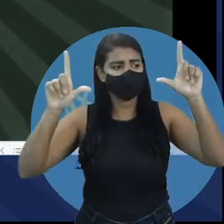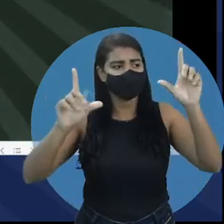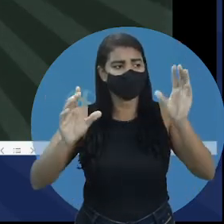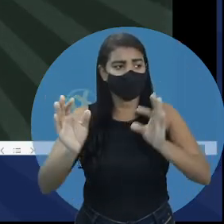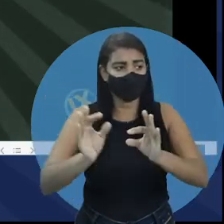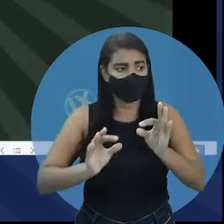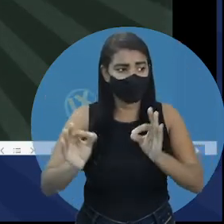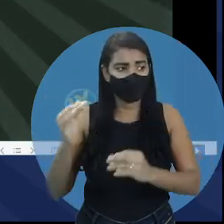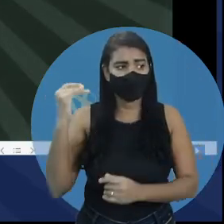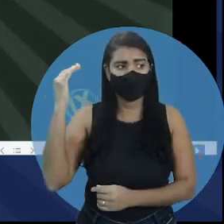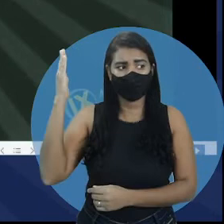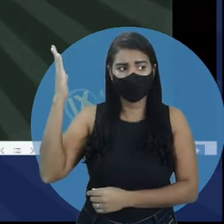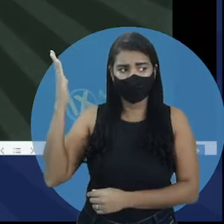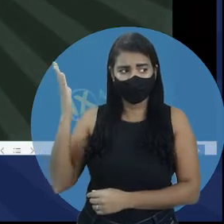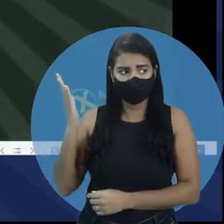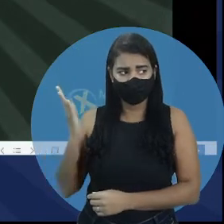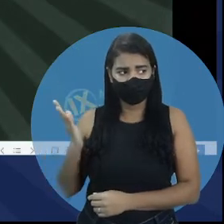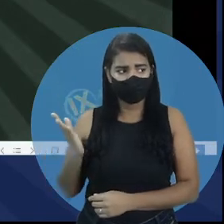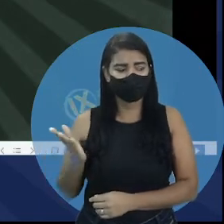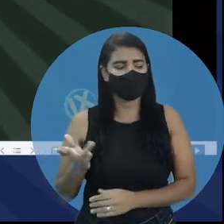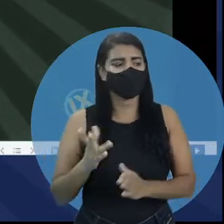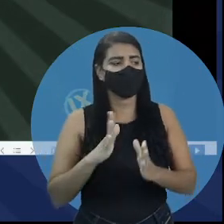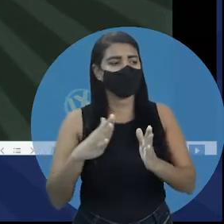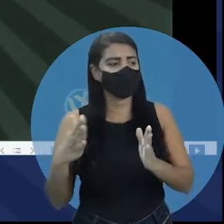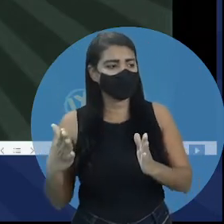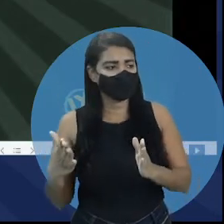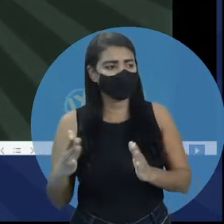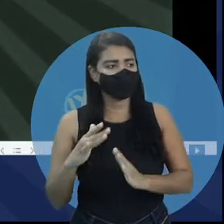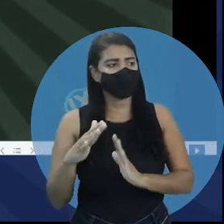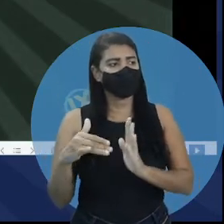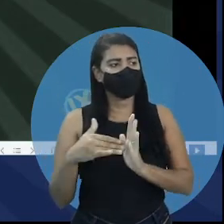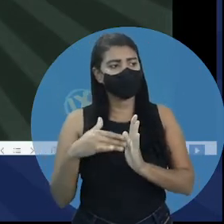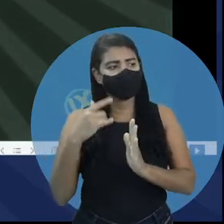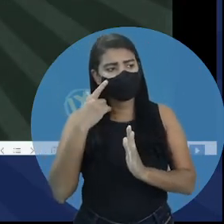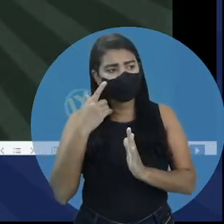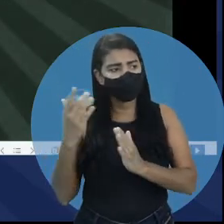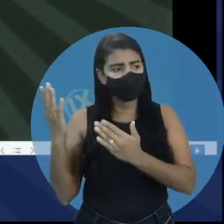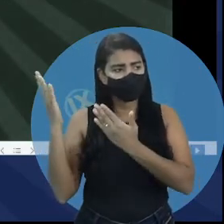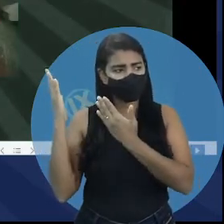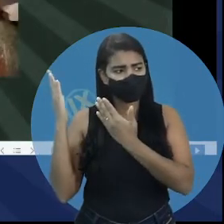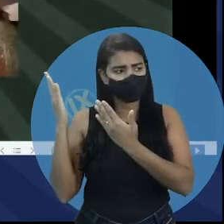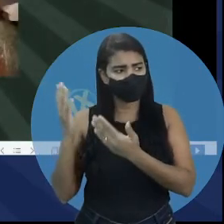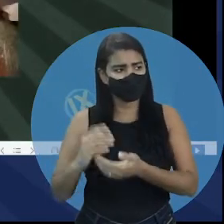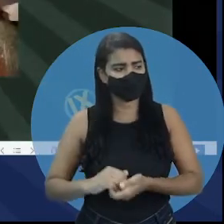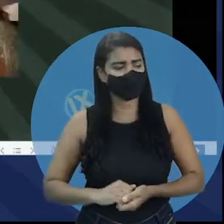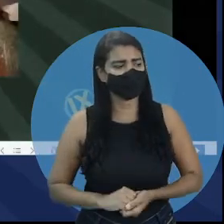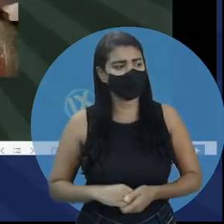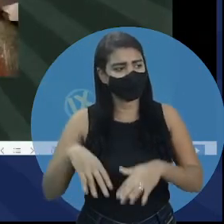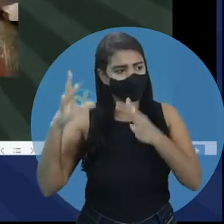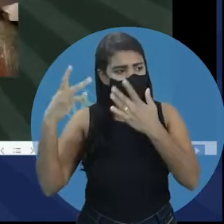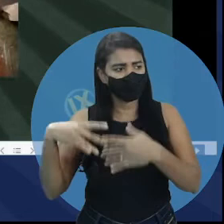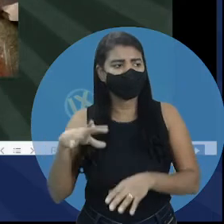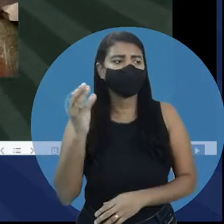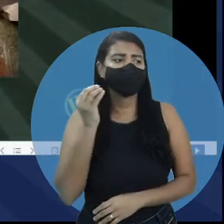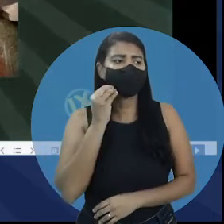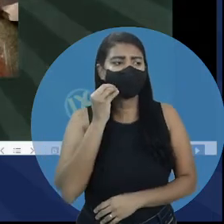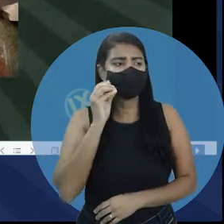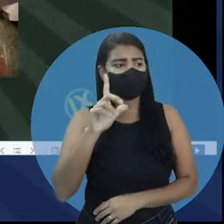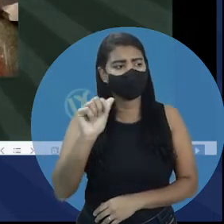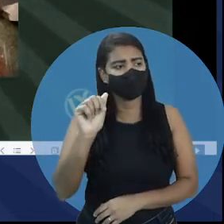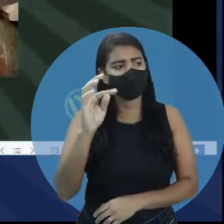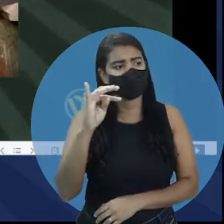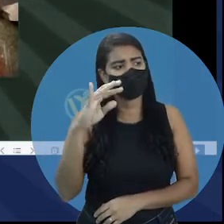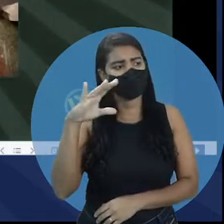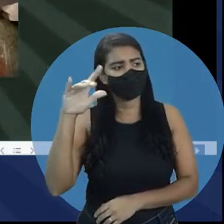bem detalhistas, né, no que eles trabalharam aí. Podemos passar para o próximo, porque fala do experimento larvicida. Então,